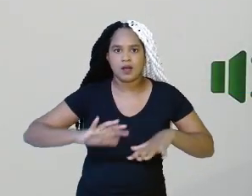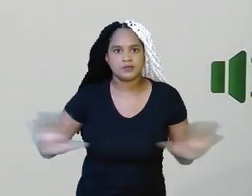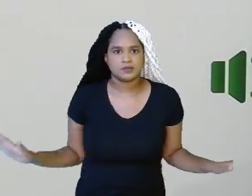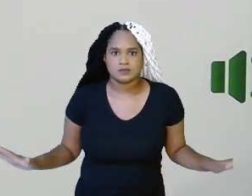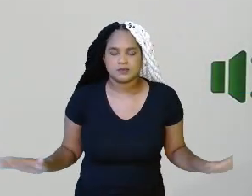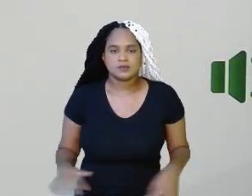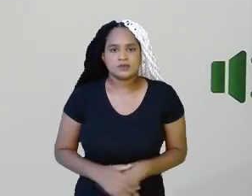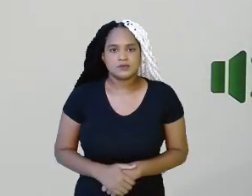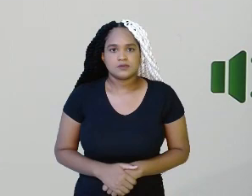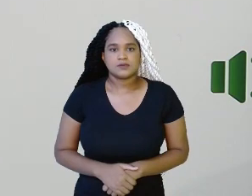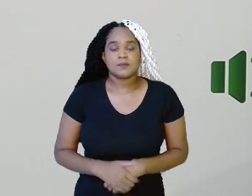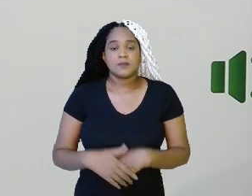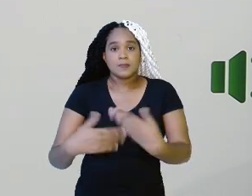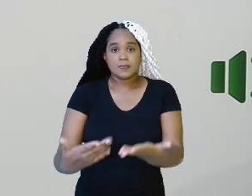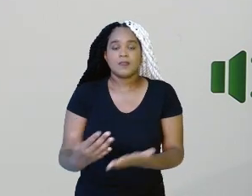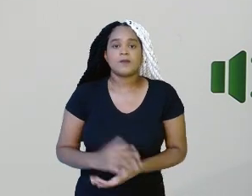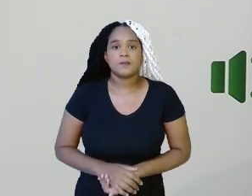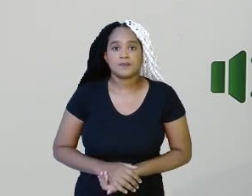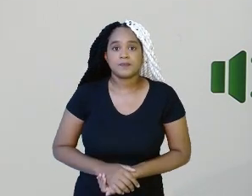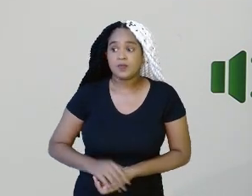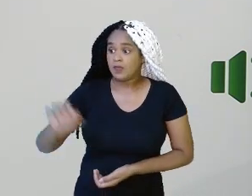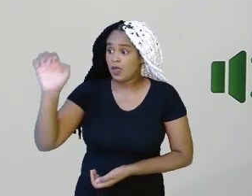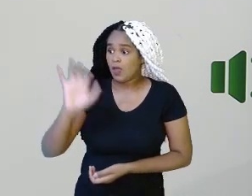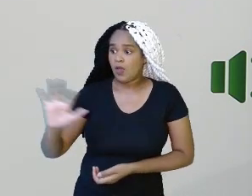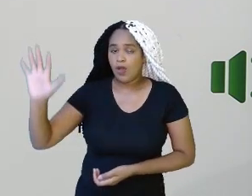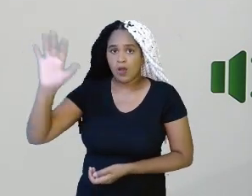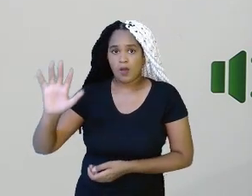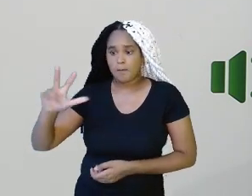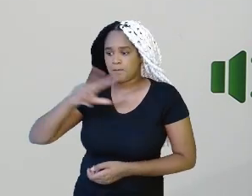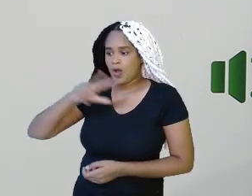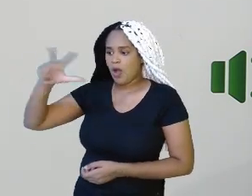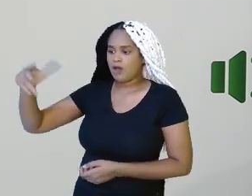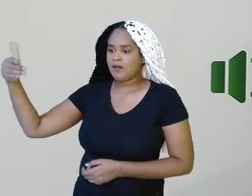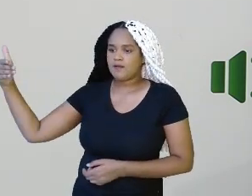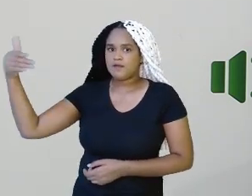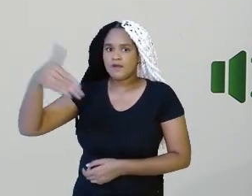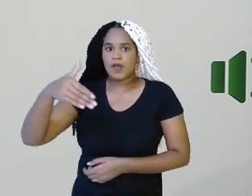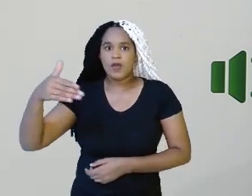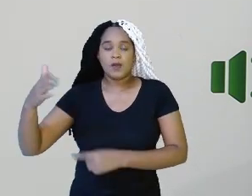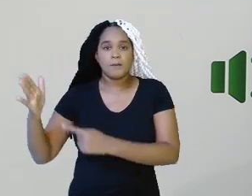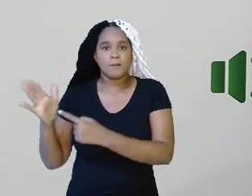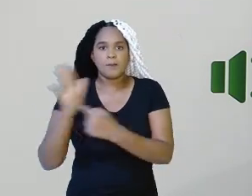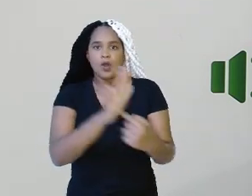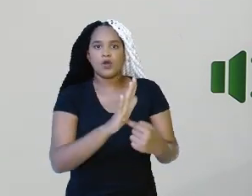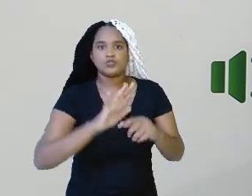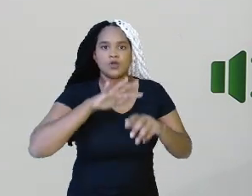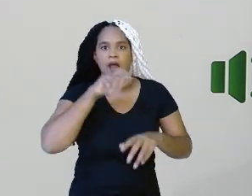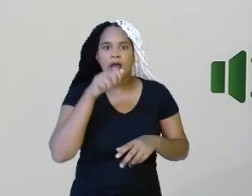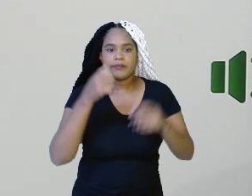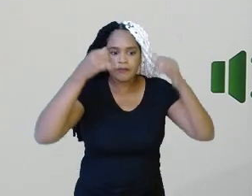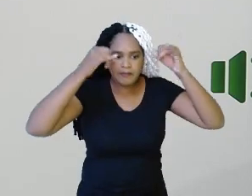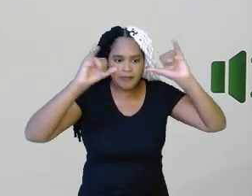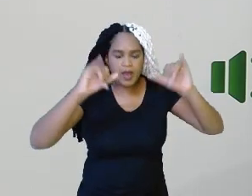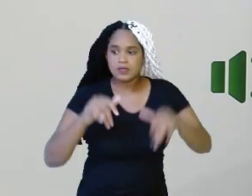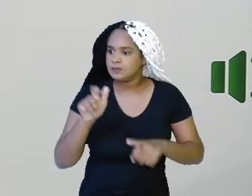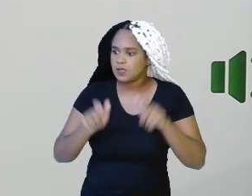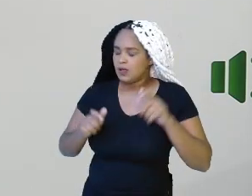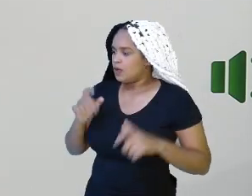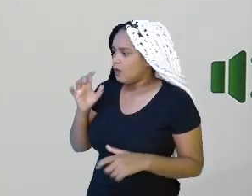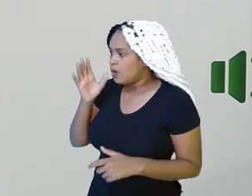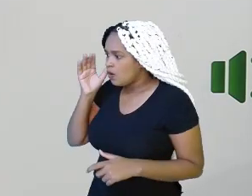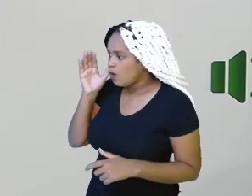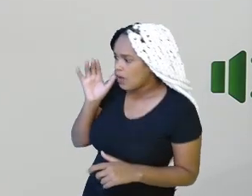nunca viram. E quando os portugueses trouxeram, foi aquela confusão, né? Todo mundo tocando aqueles animais e